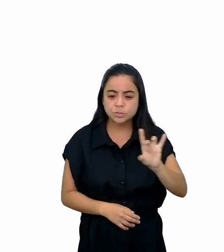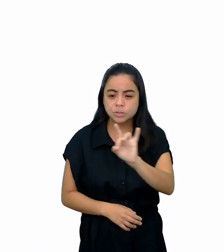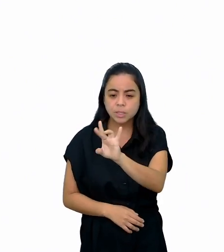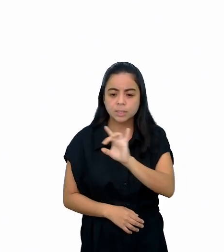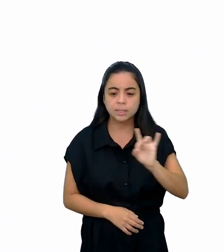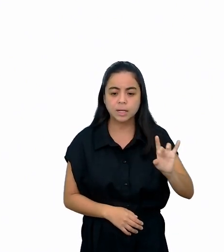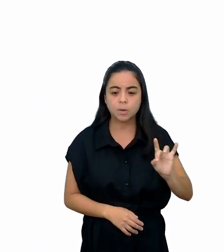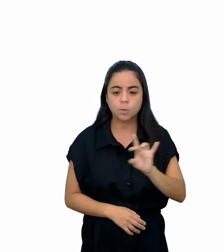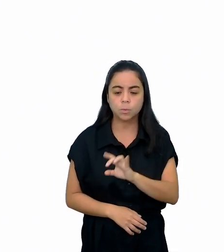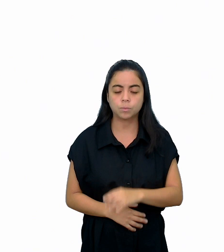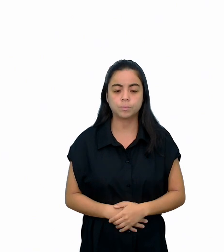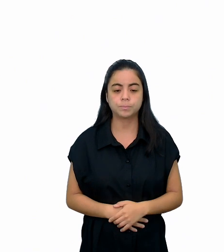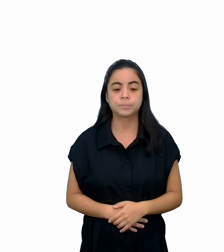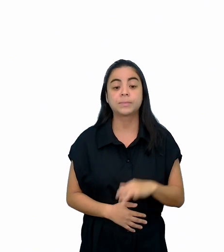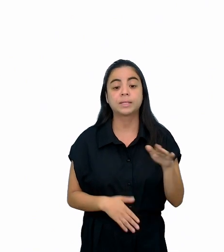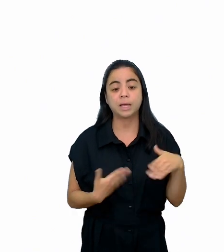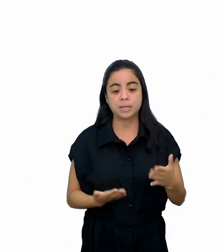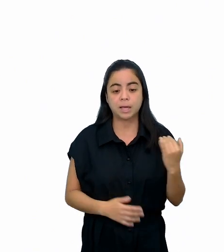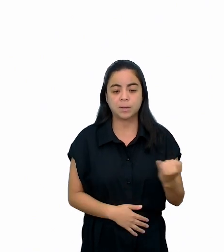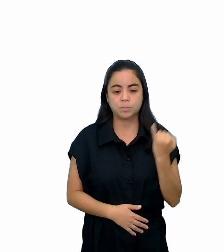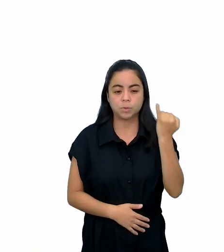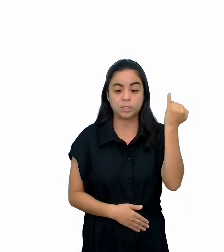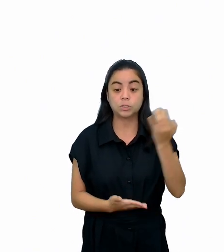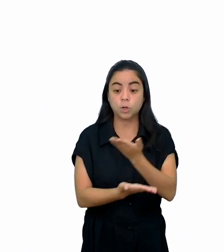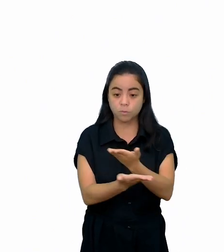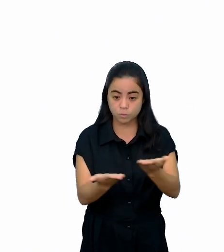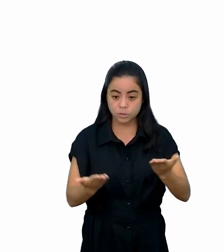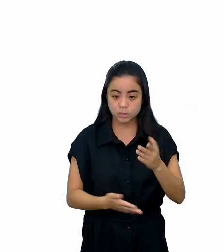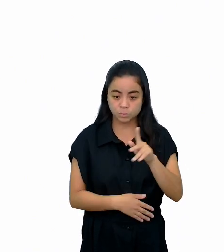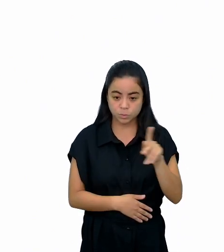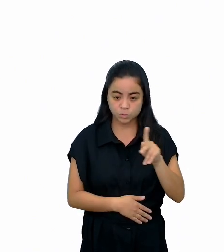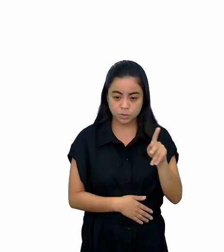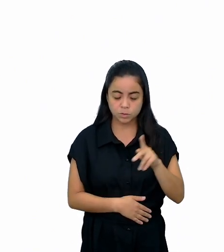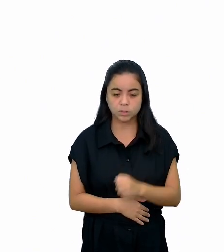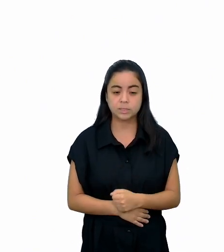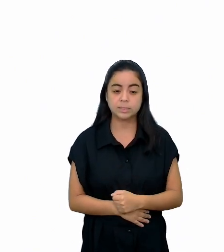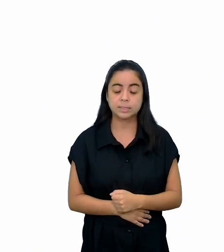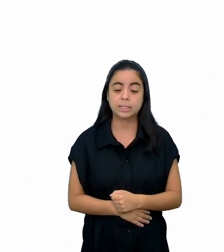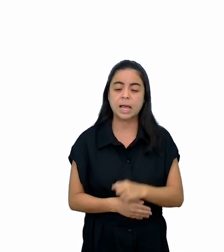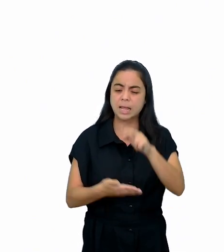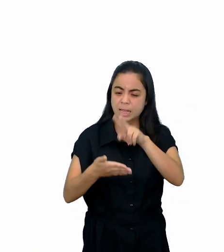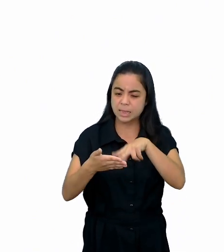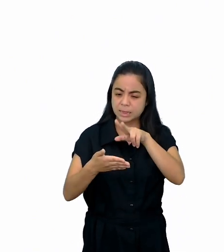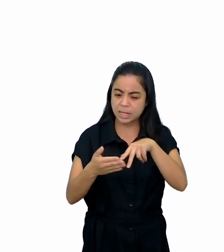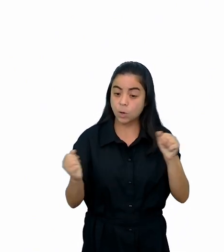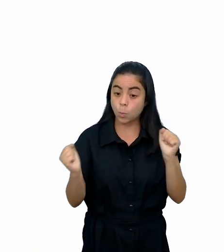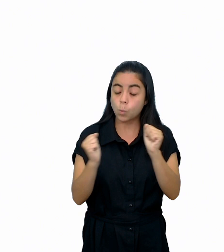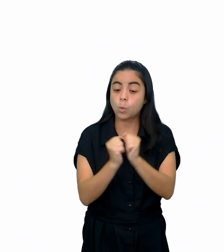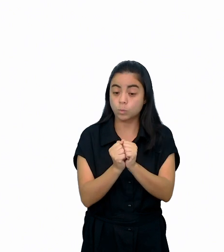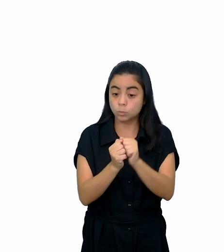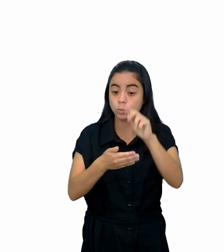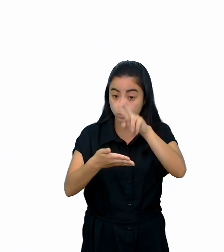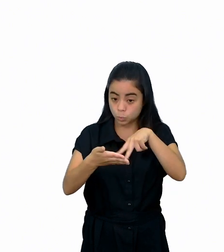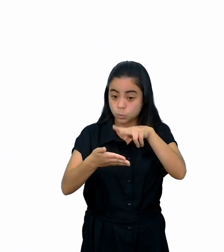É importante que vocês, professores, leiam coletivamente esse enunciado, tá?